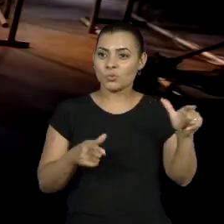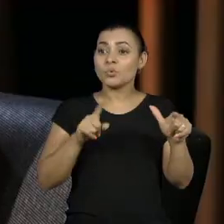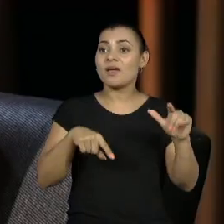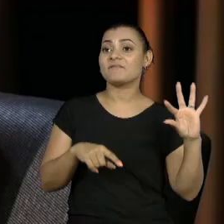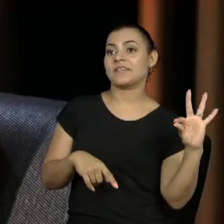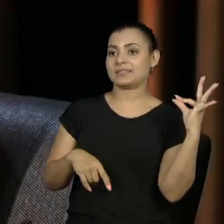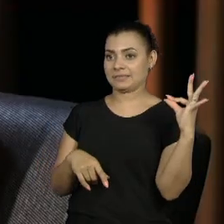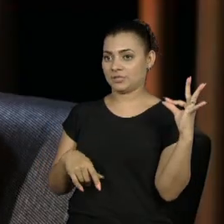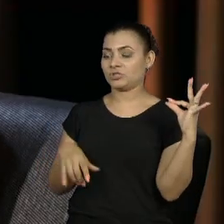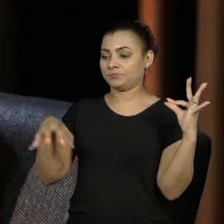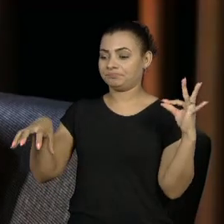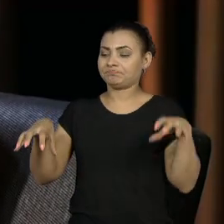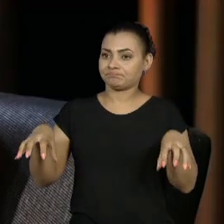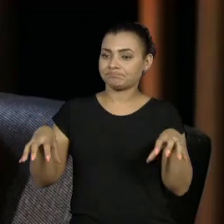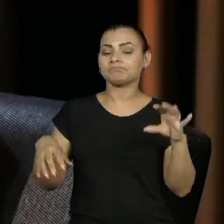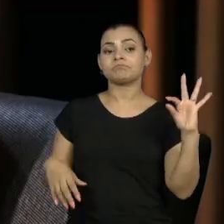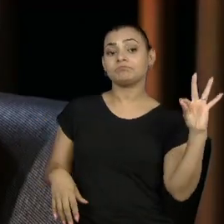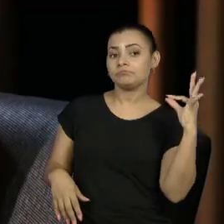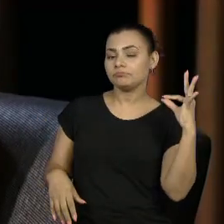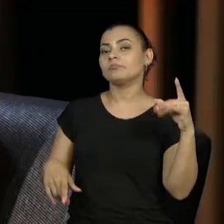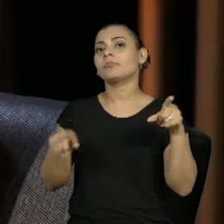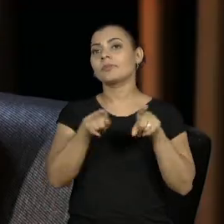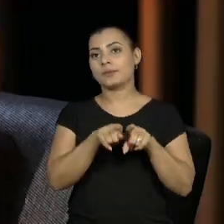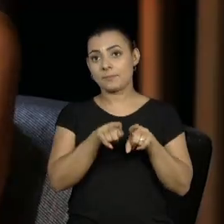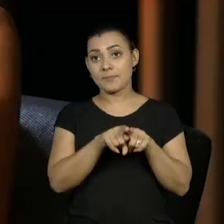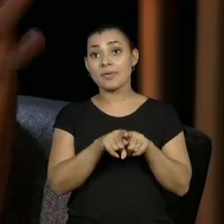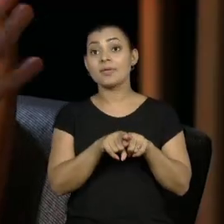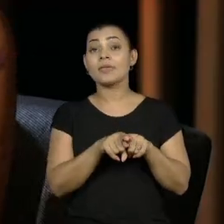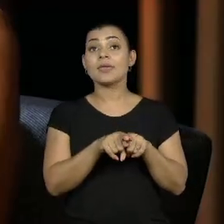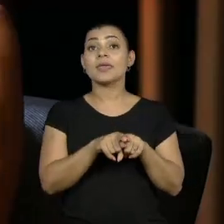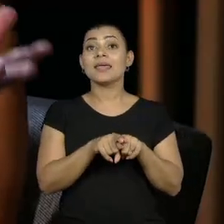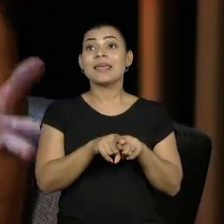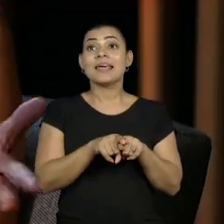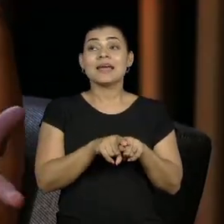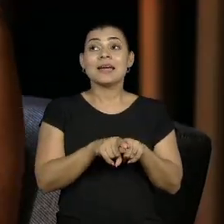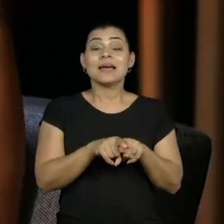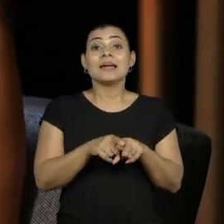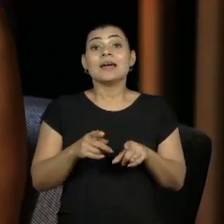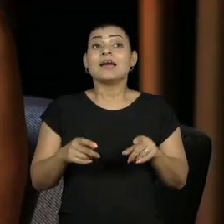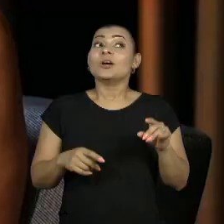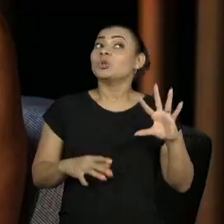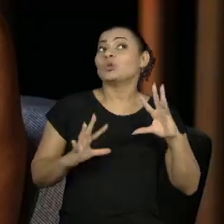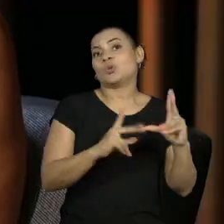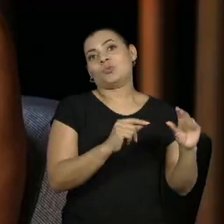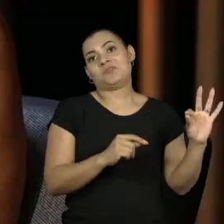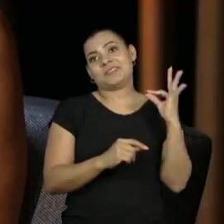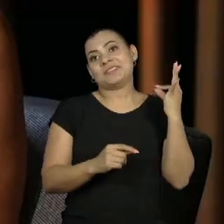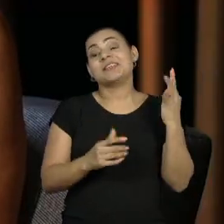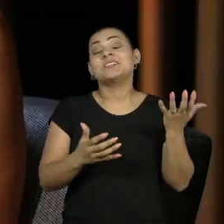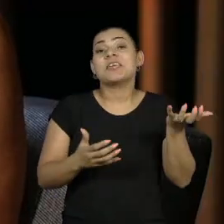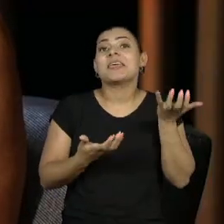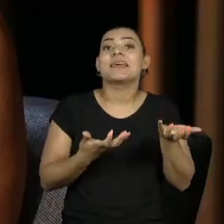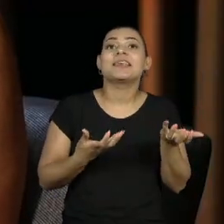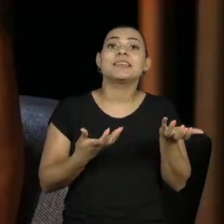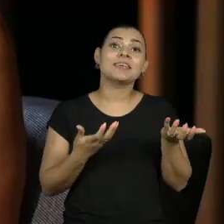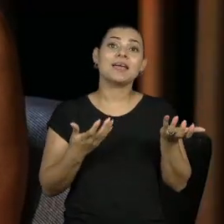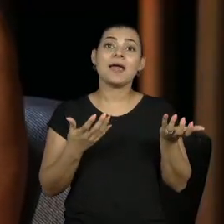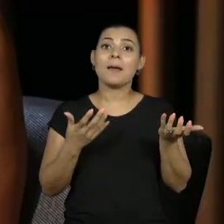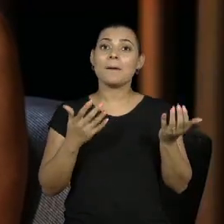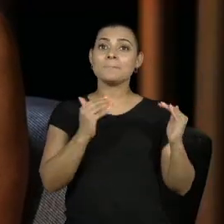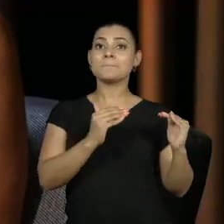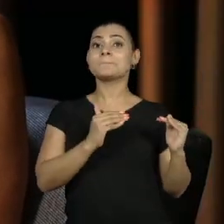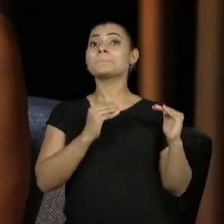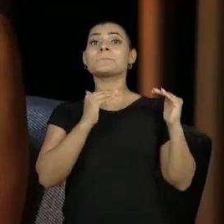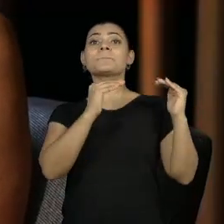francês como todos os franceses eles dois lados Deus mas como todos os franceses eles achavam que eles eram